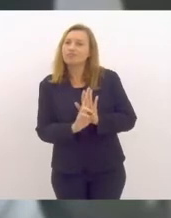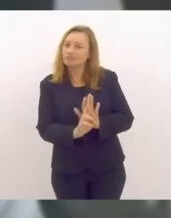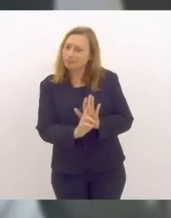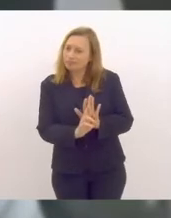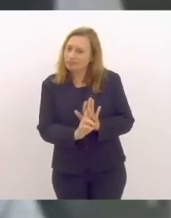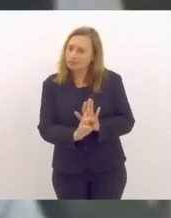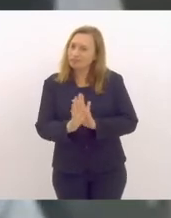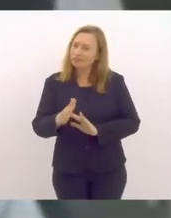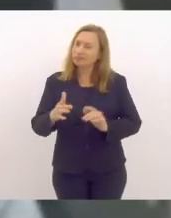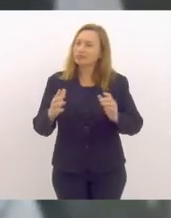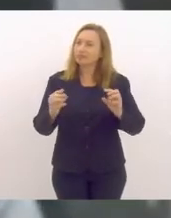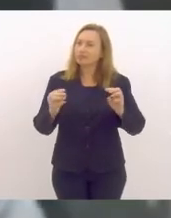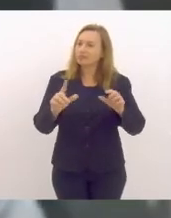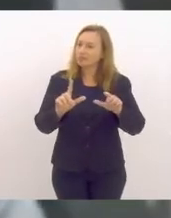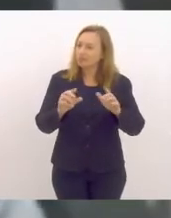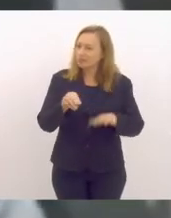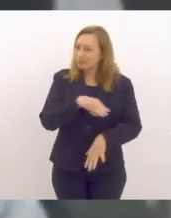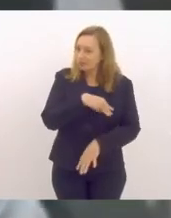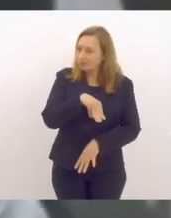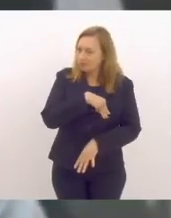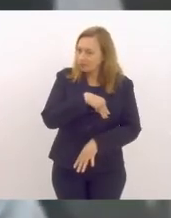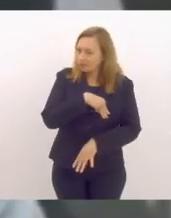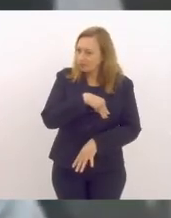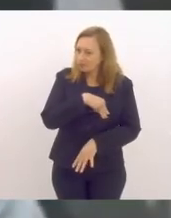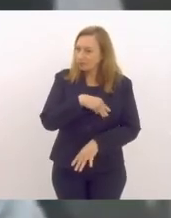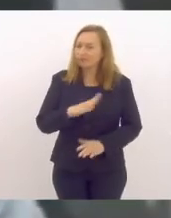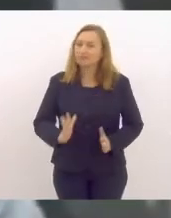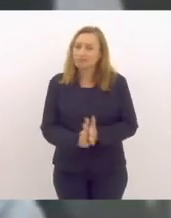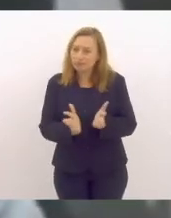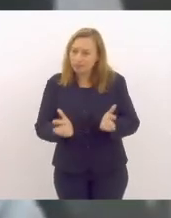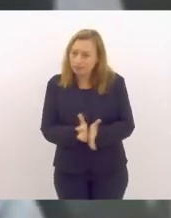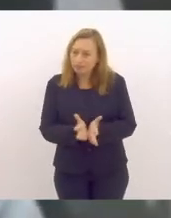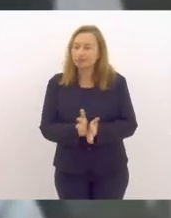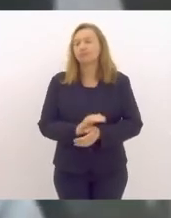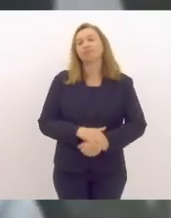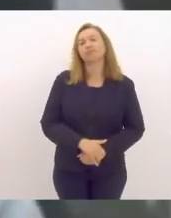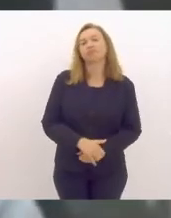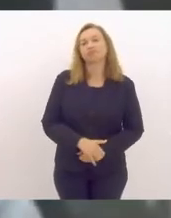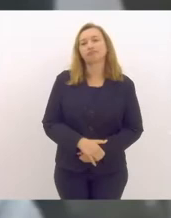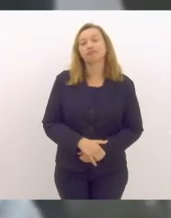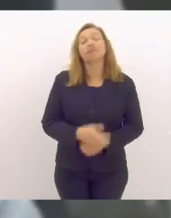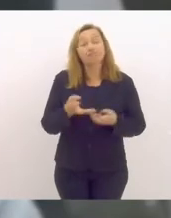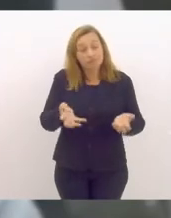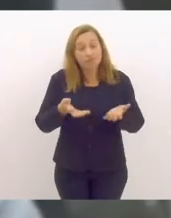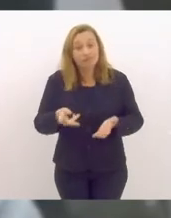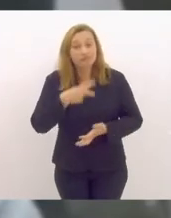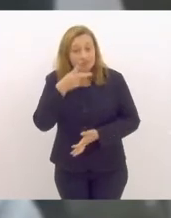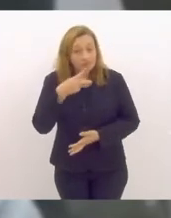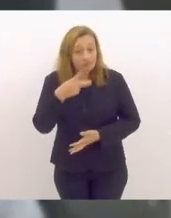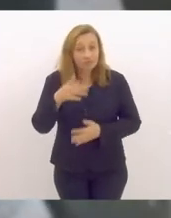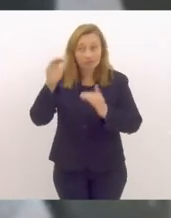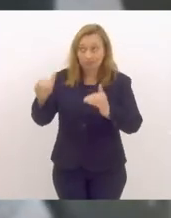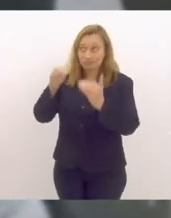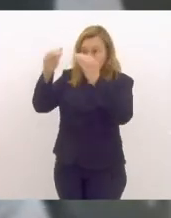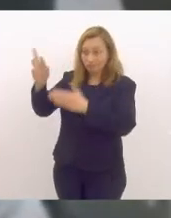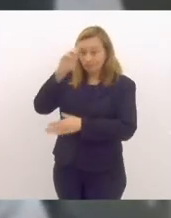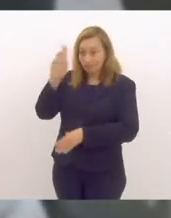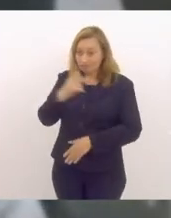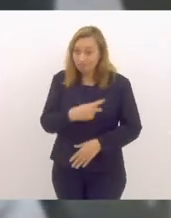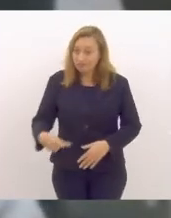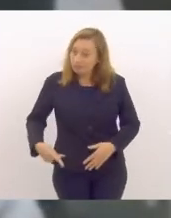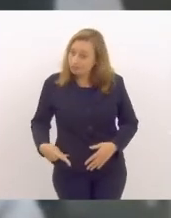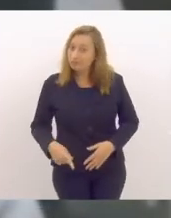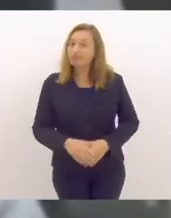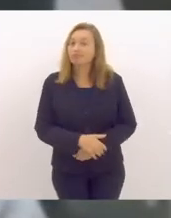minha região de Madureira, os menos favorecidos. E quero dizer para Vossa Excelência, que